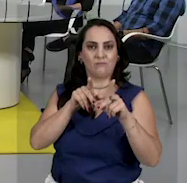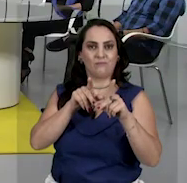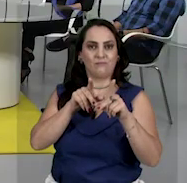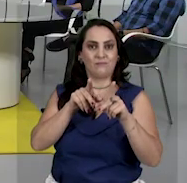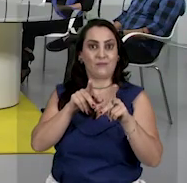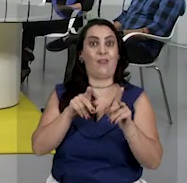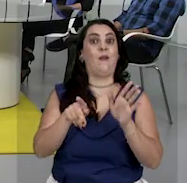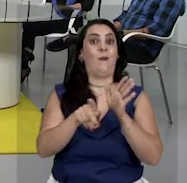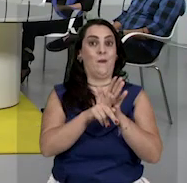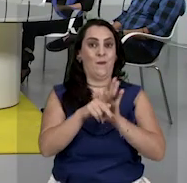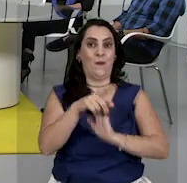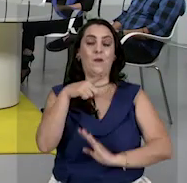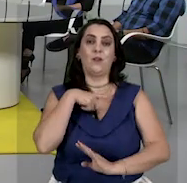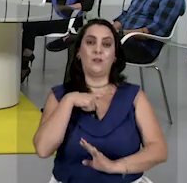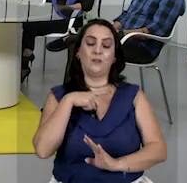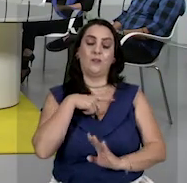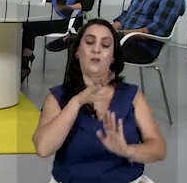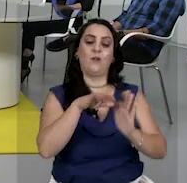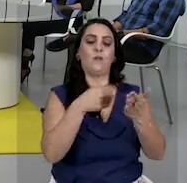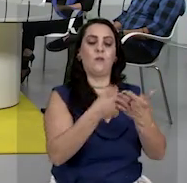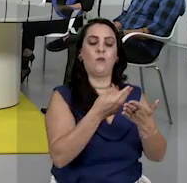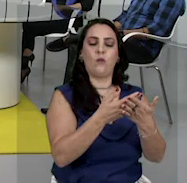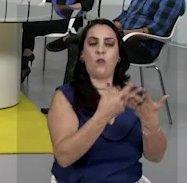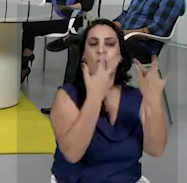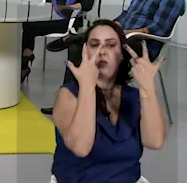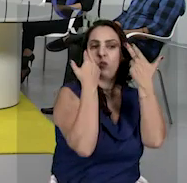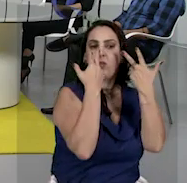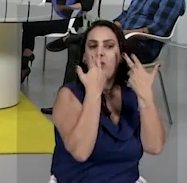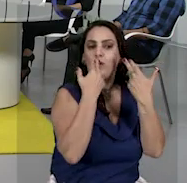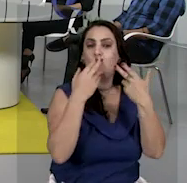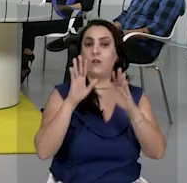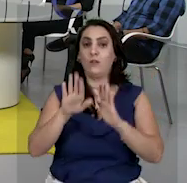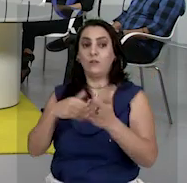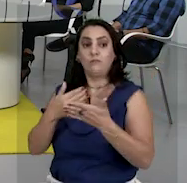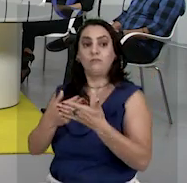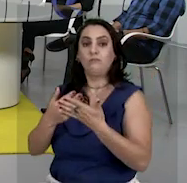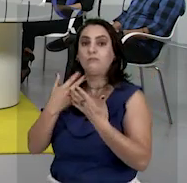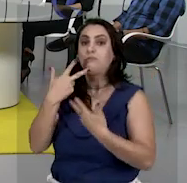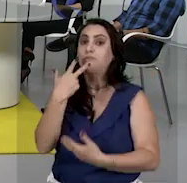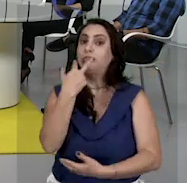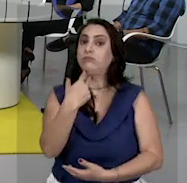coisa. Comecemos então com Carla Rosa.